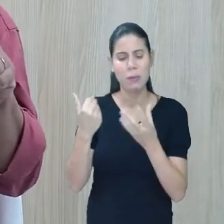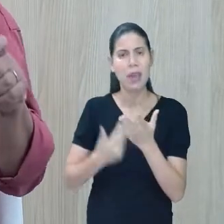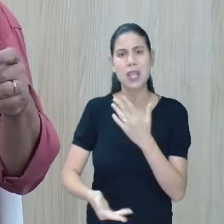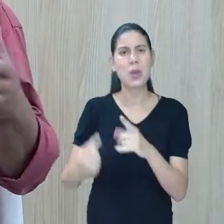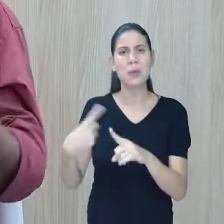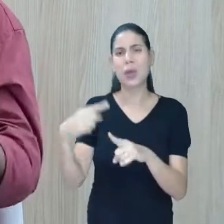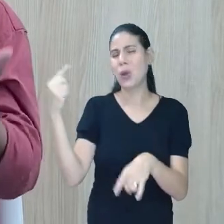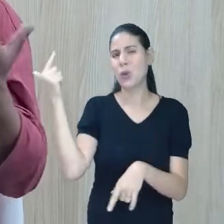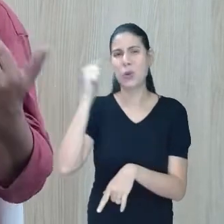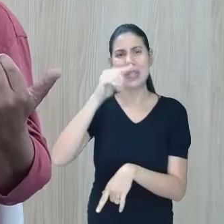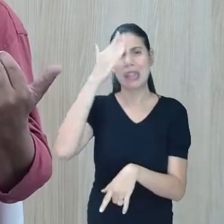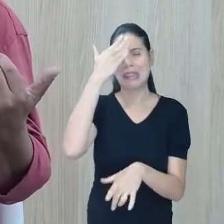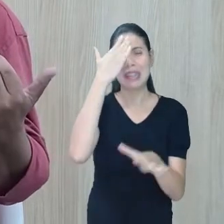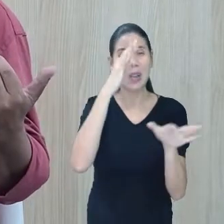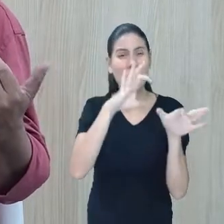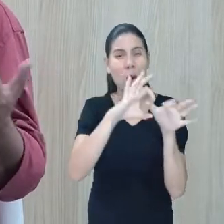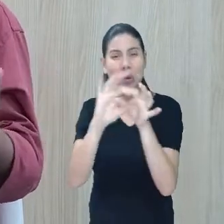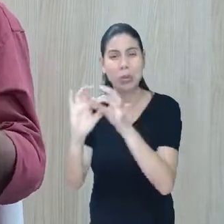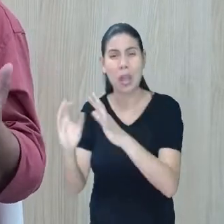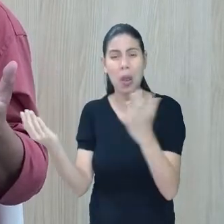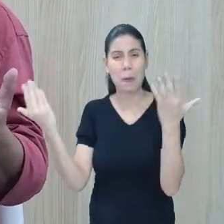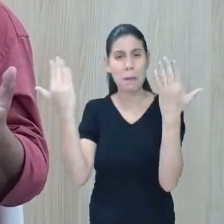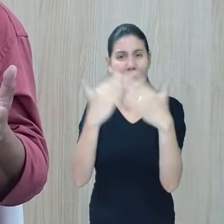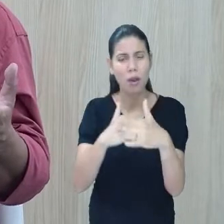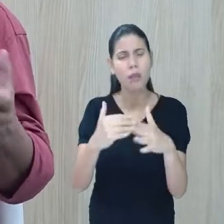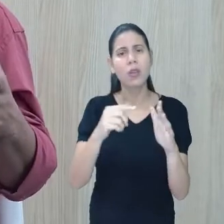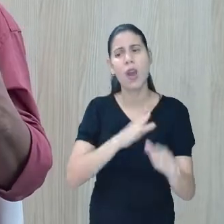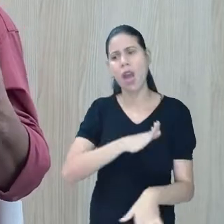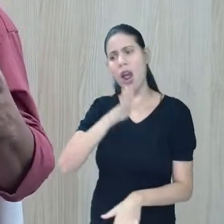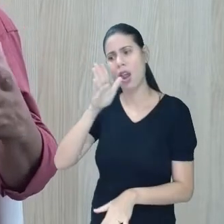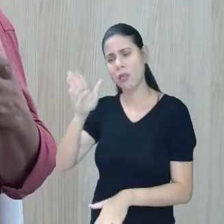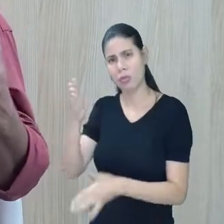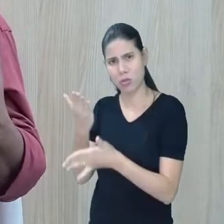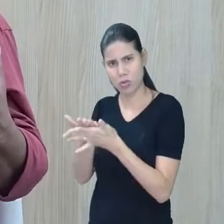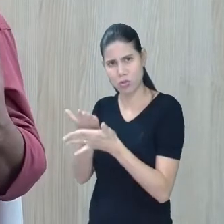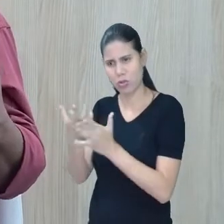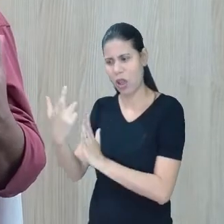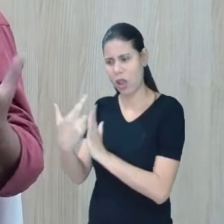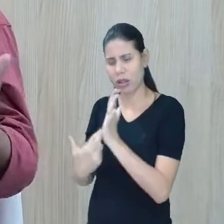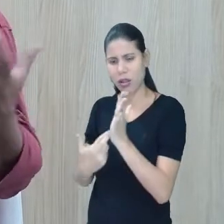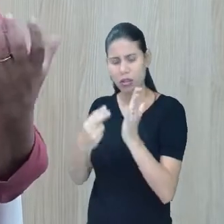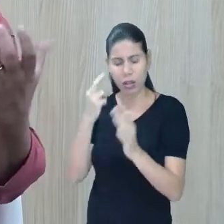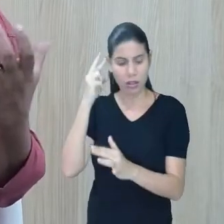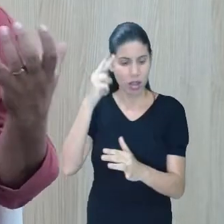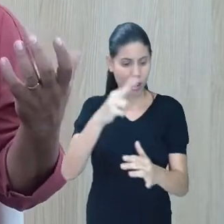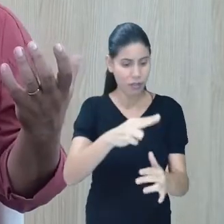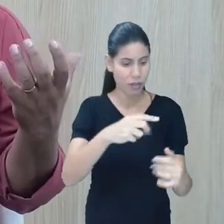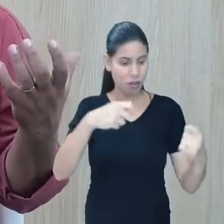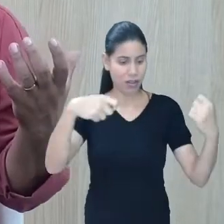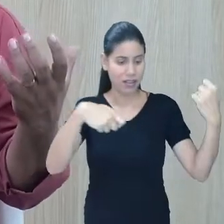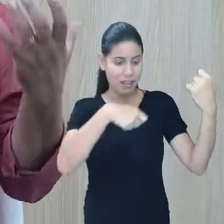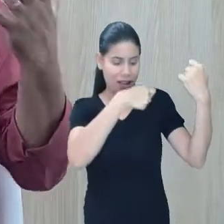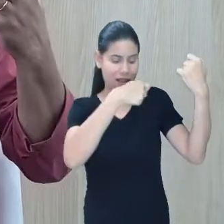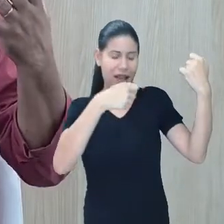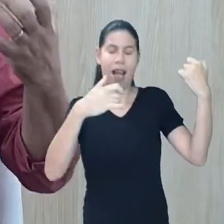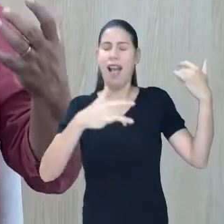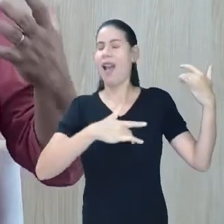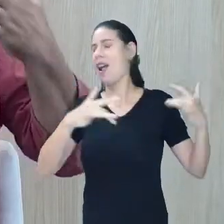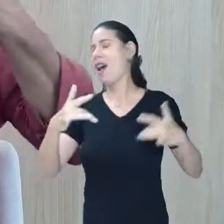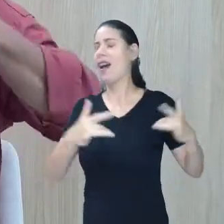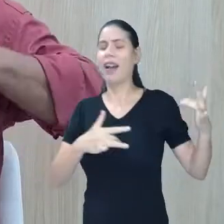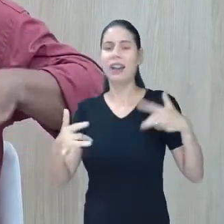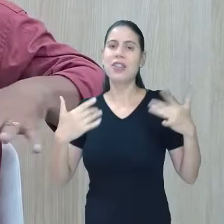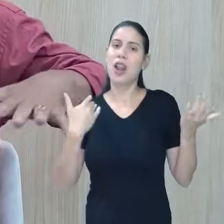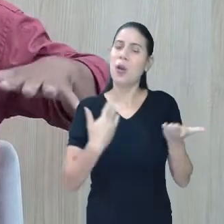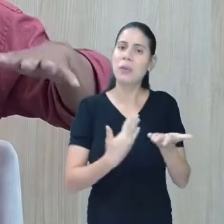prova. Então ela estudou com a gente, veio estudar com a gente para a redação, viu o violino, se apaixonou, e aí começou a estudar comigo violino. Então com esse violino, ela